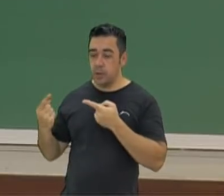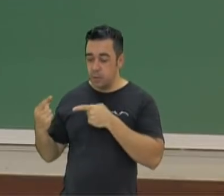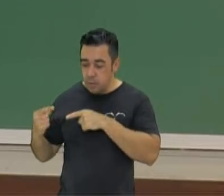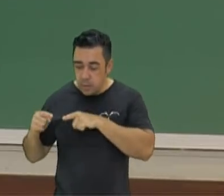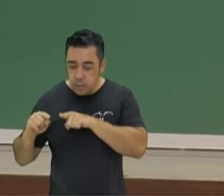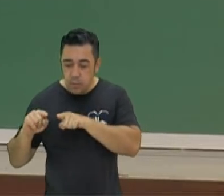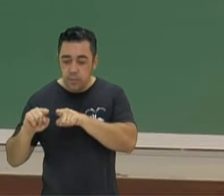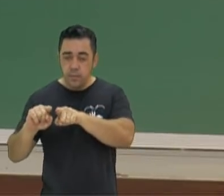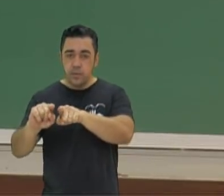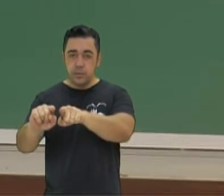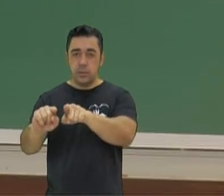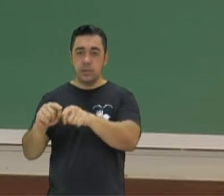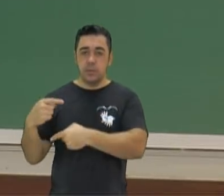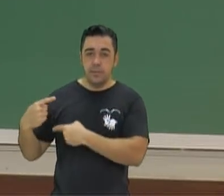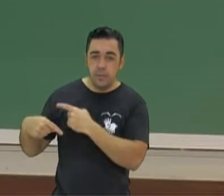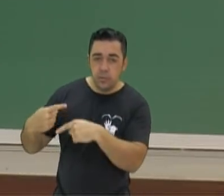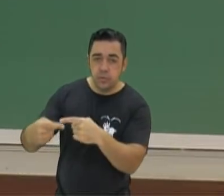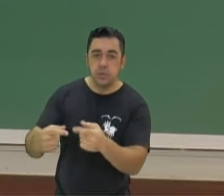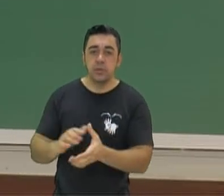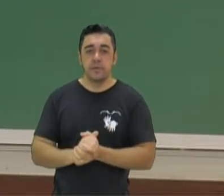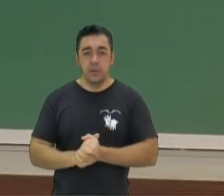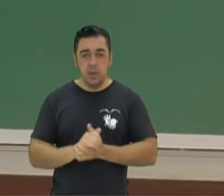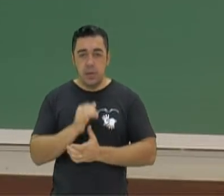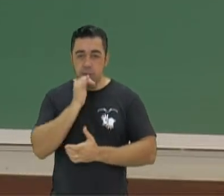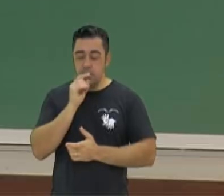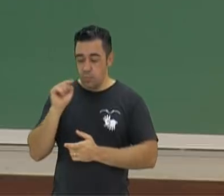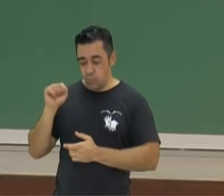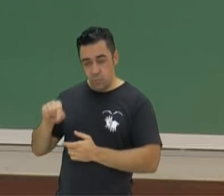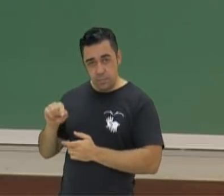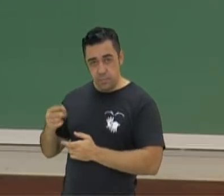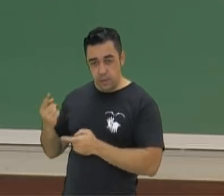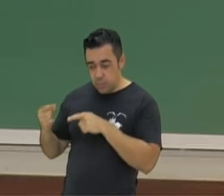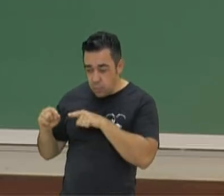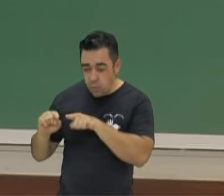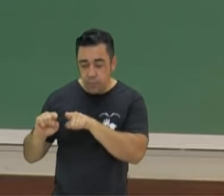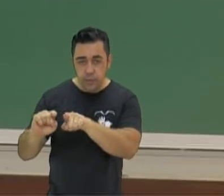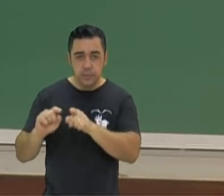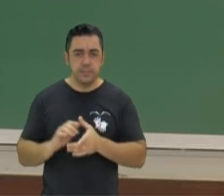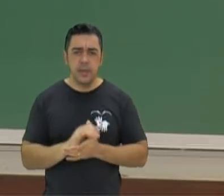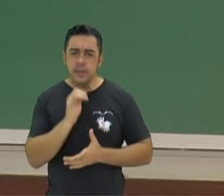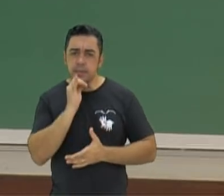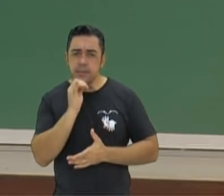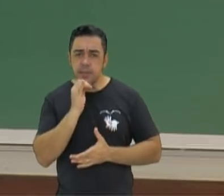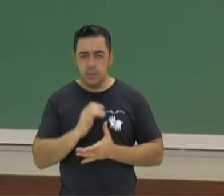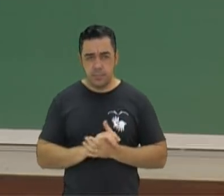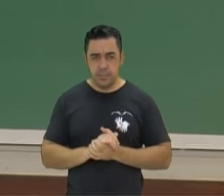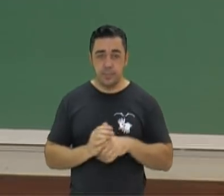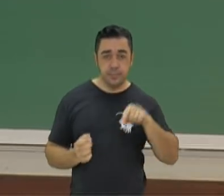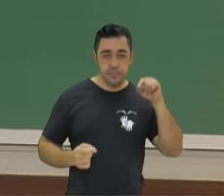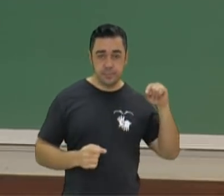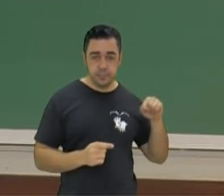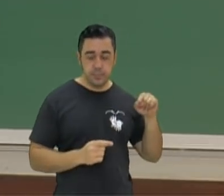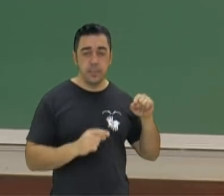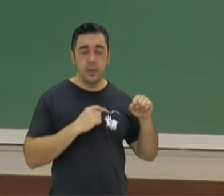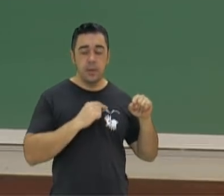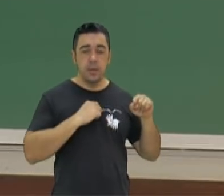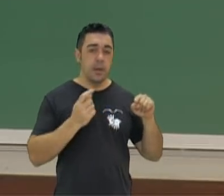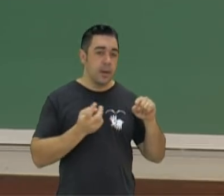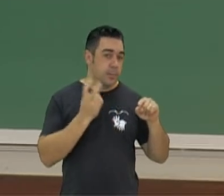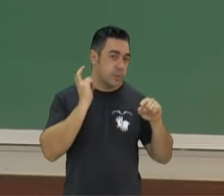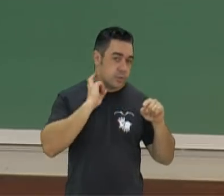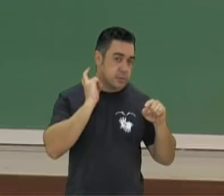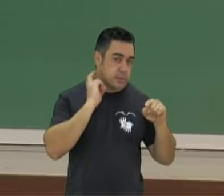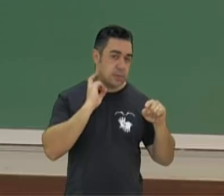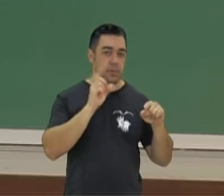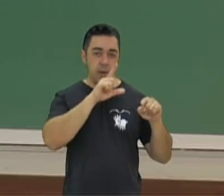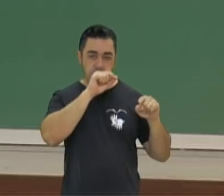Deriva da convergência evolutiva, converge para uma característica comum. Exemplo. No caso aqui, a asa do morcego e da ave